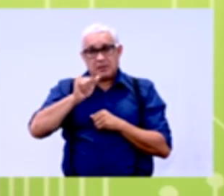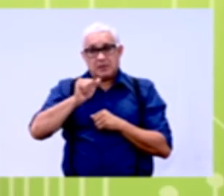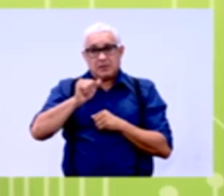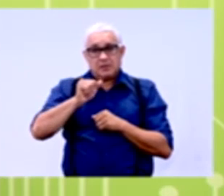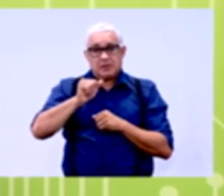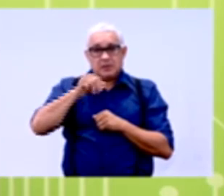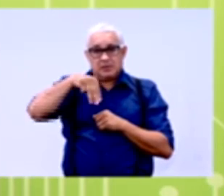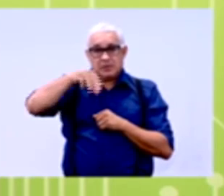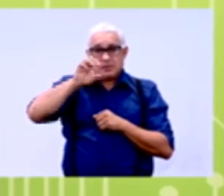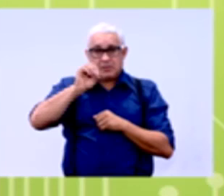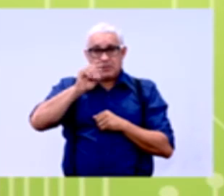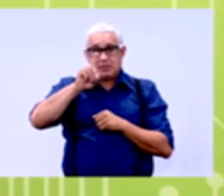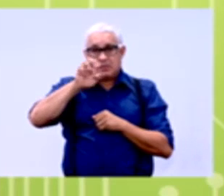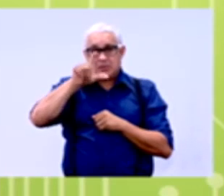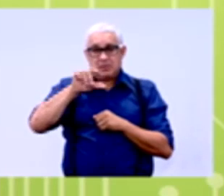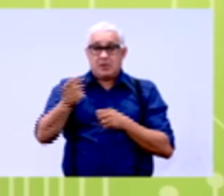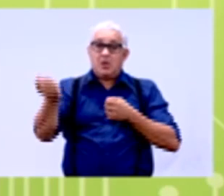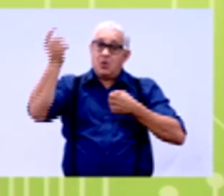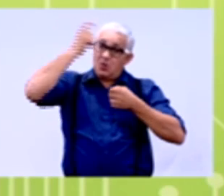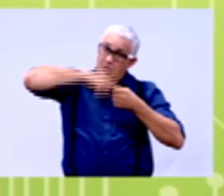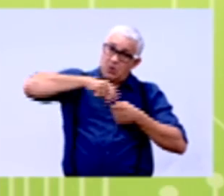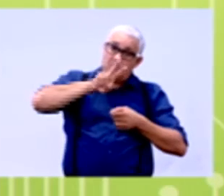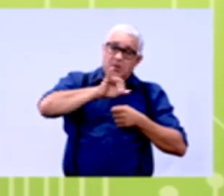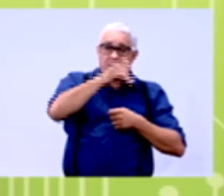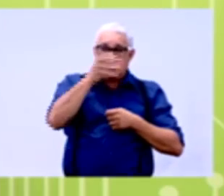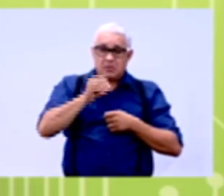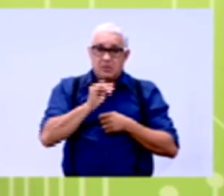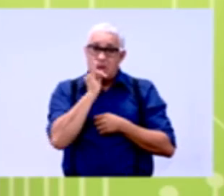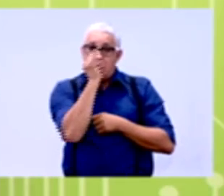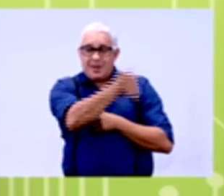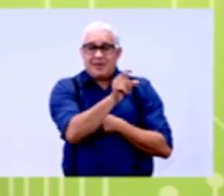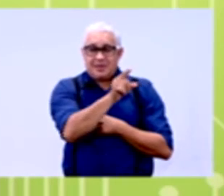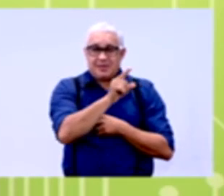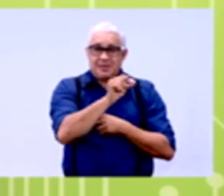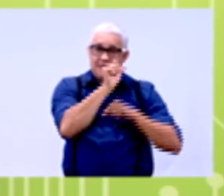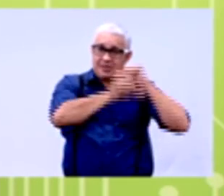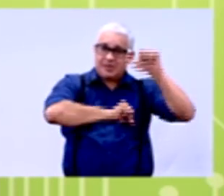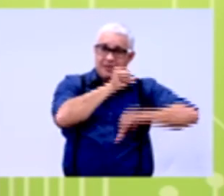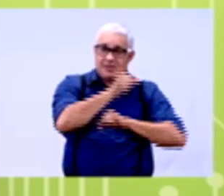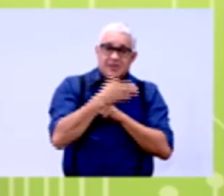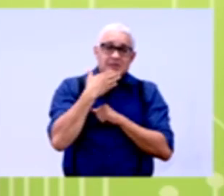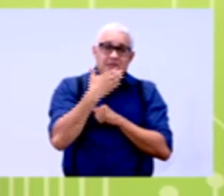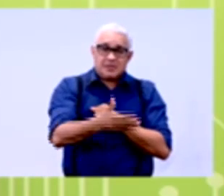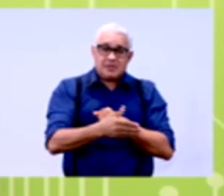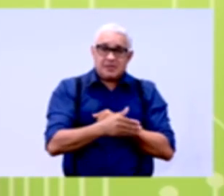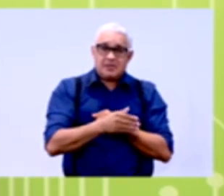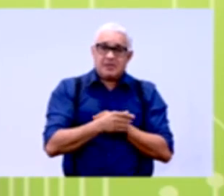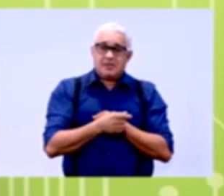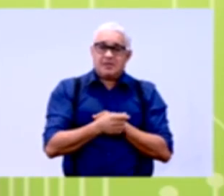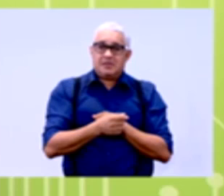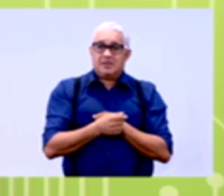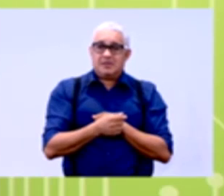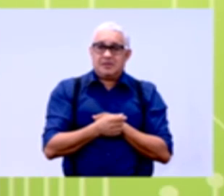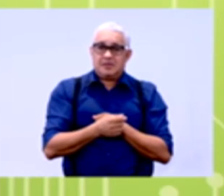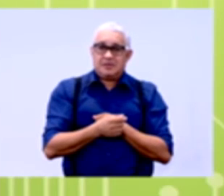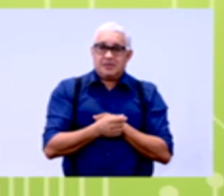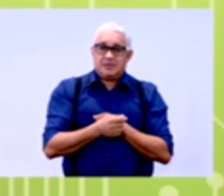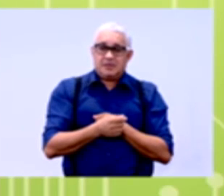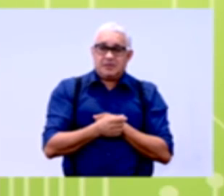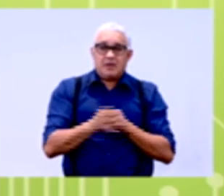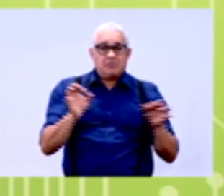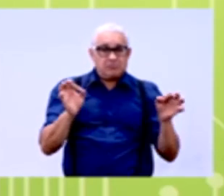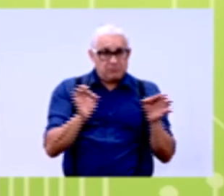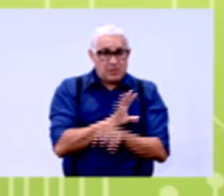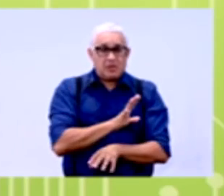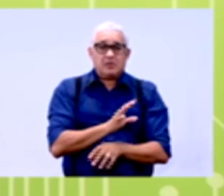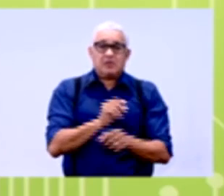então para a camada de visão, dizendo que aquela alteração solicitada foi feita a contento, que